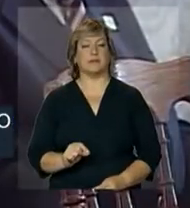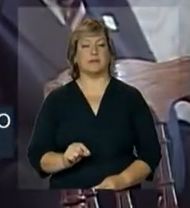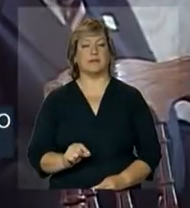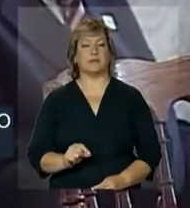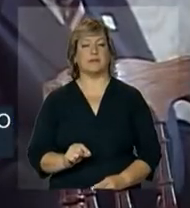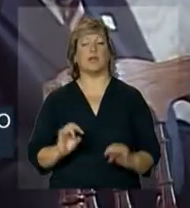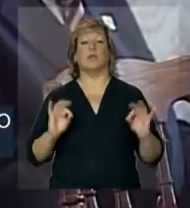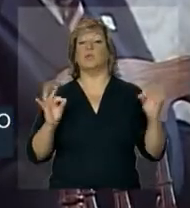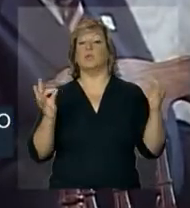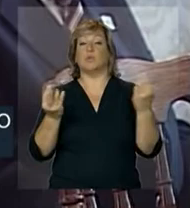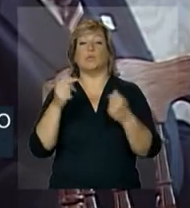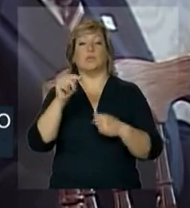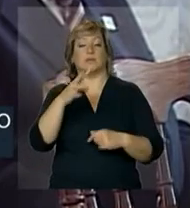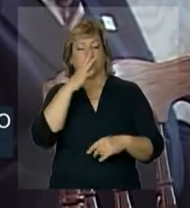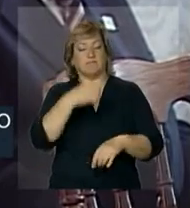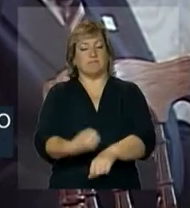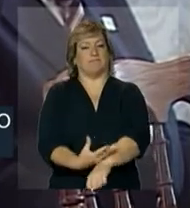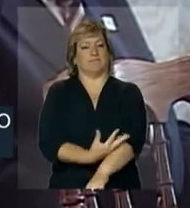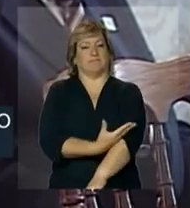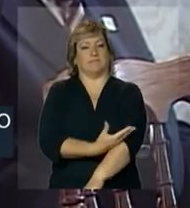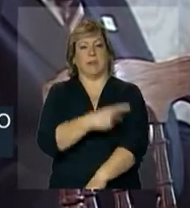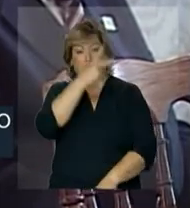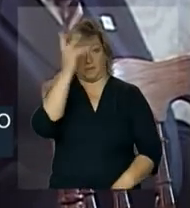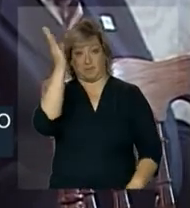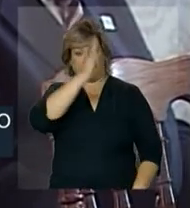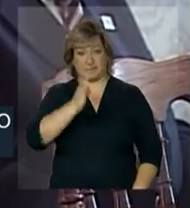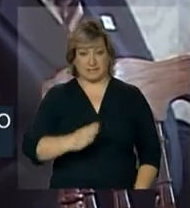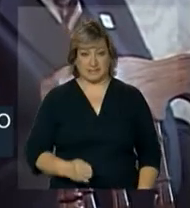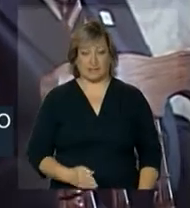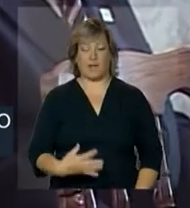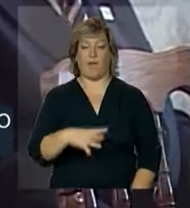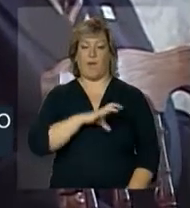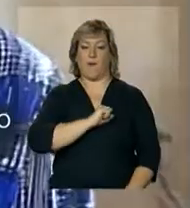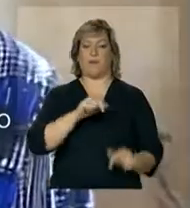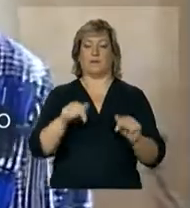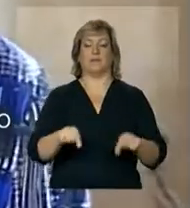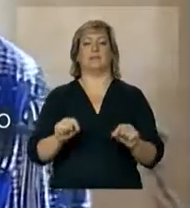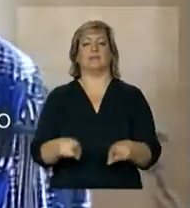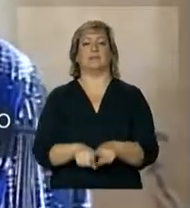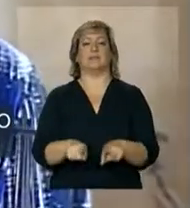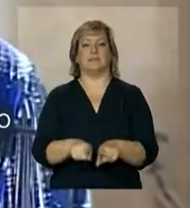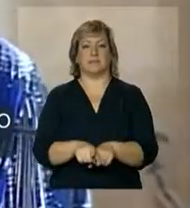E tudo isso encanta os brasileiros e faz com que,